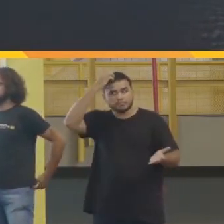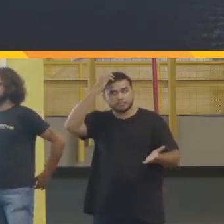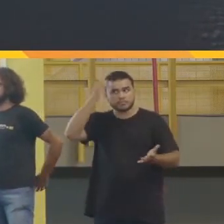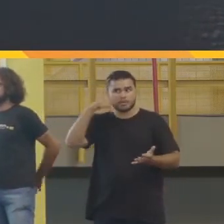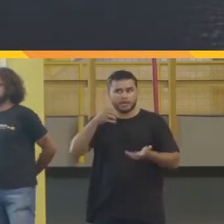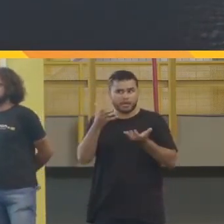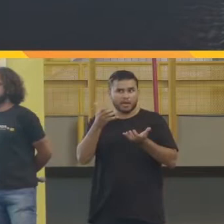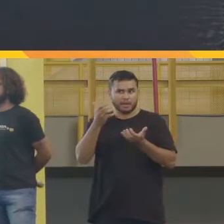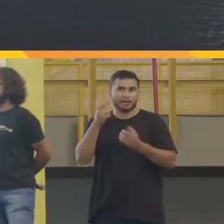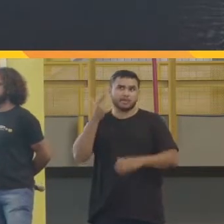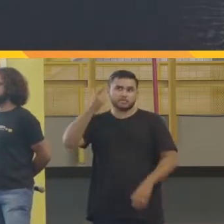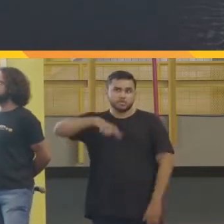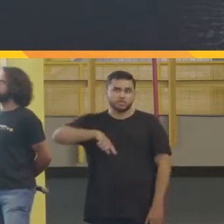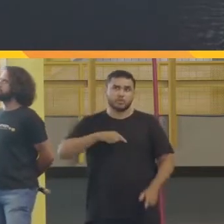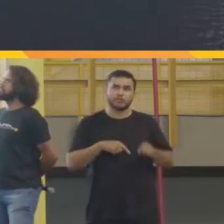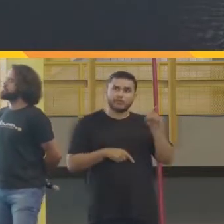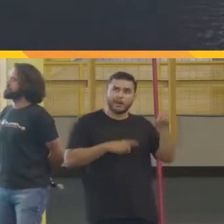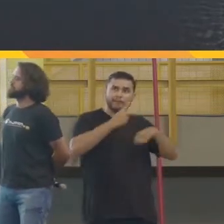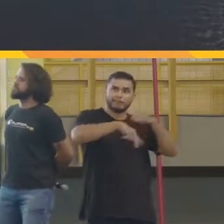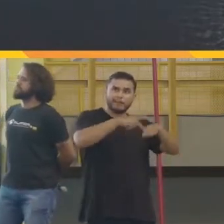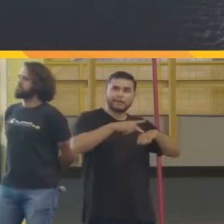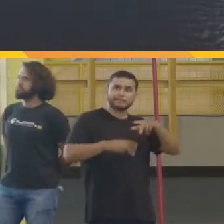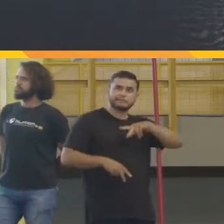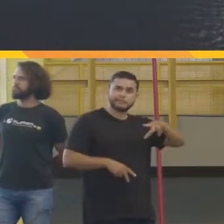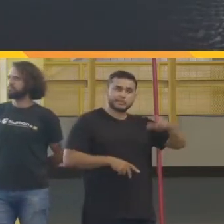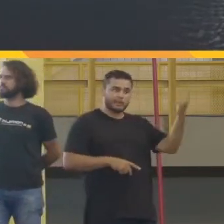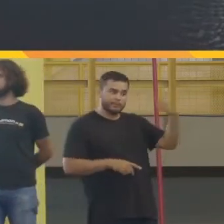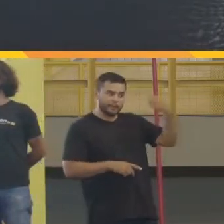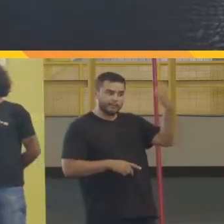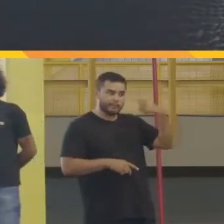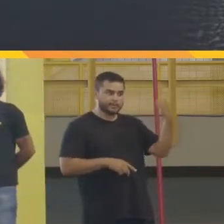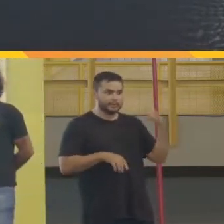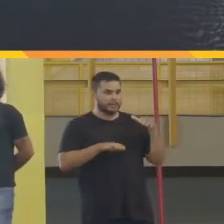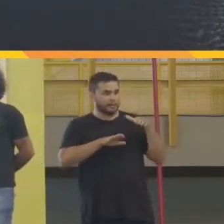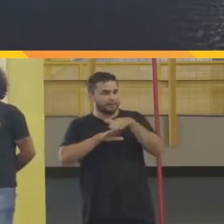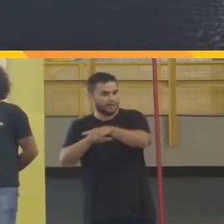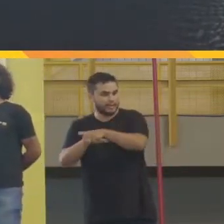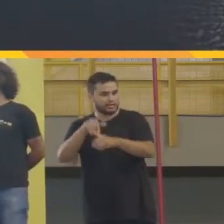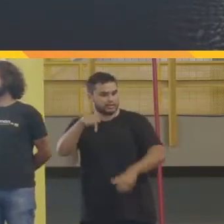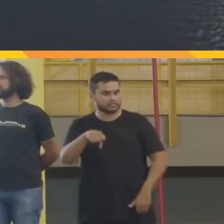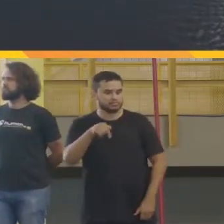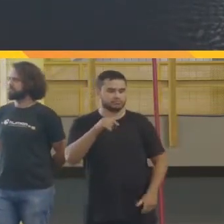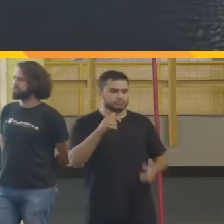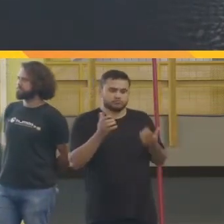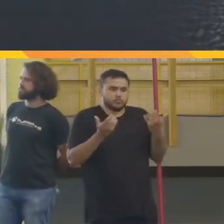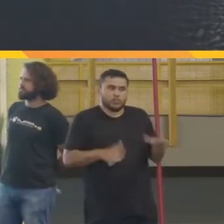importante. Professor, por que o Brasil se torna Reino Unido a Portugal?